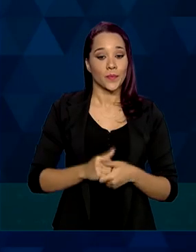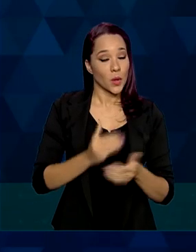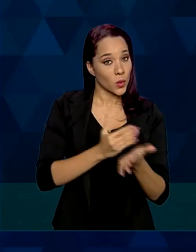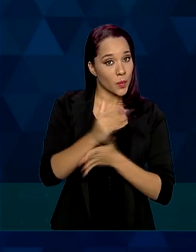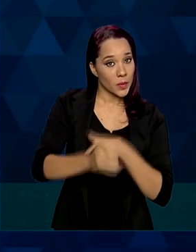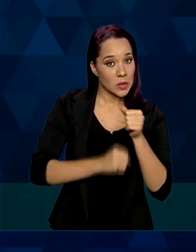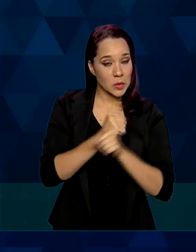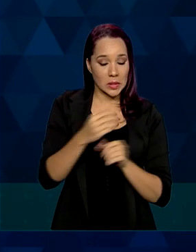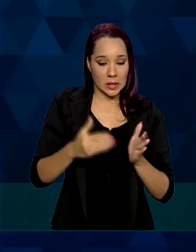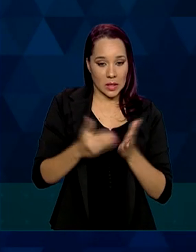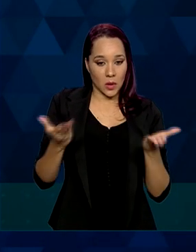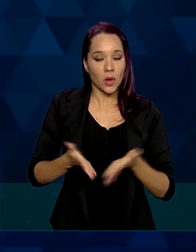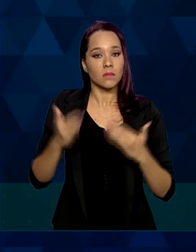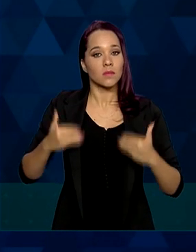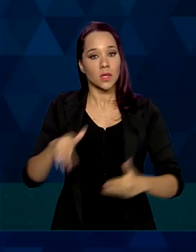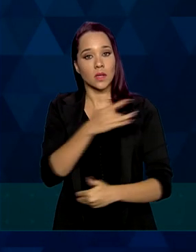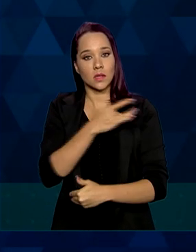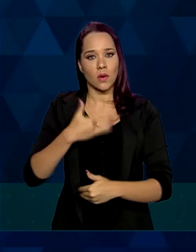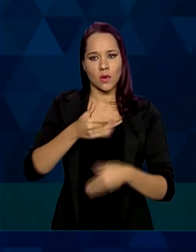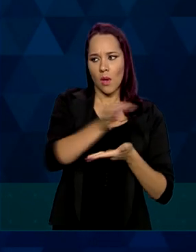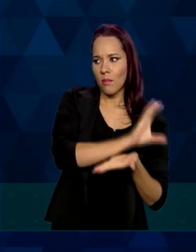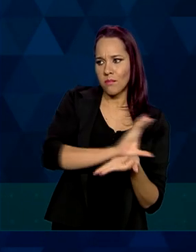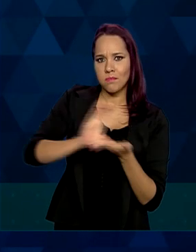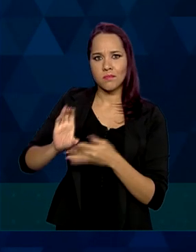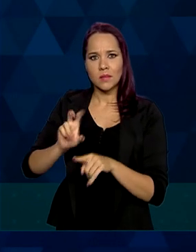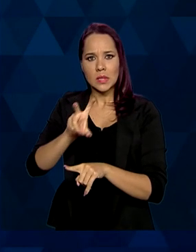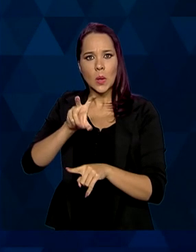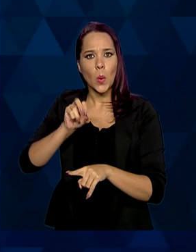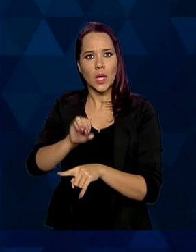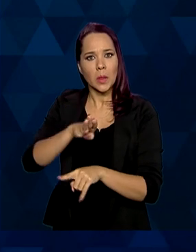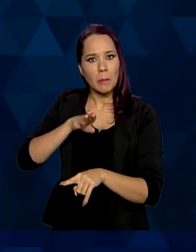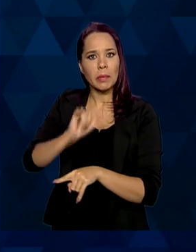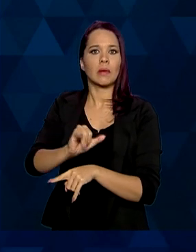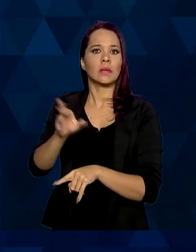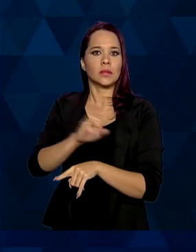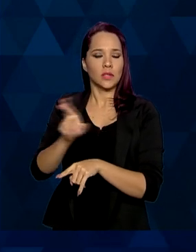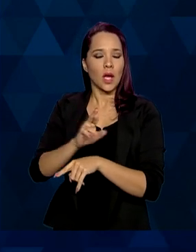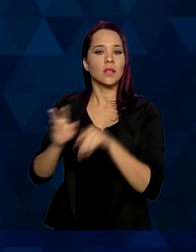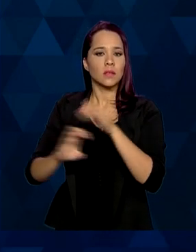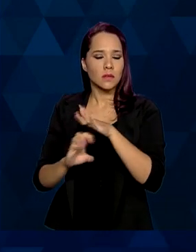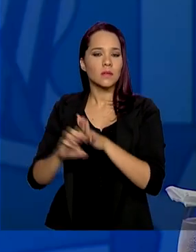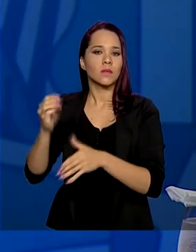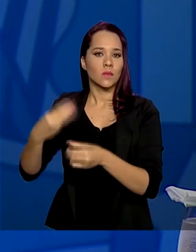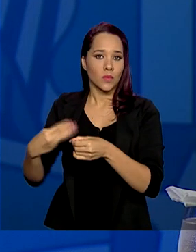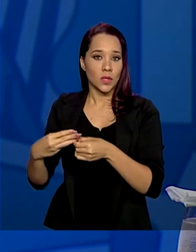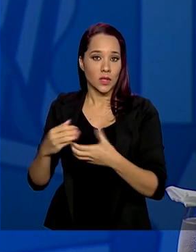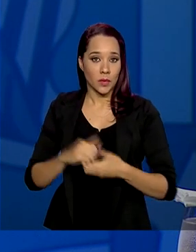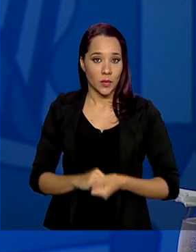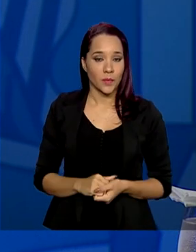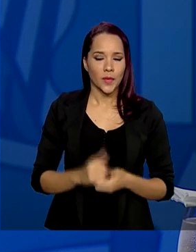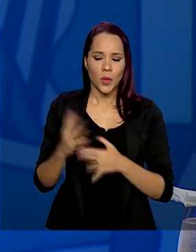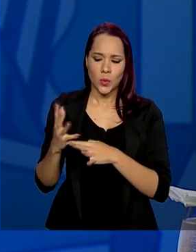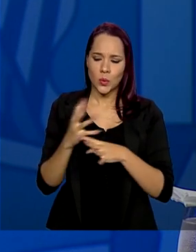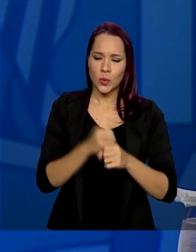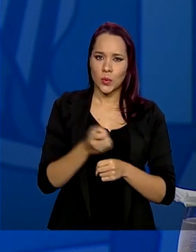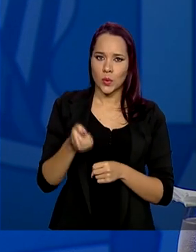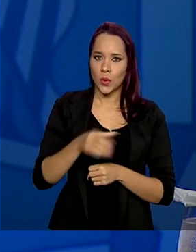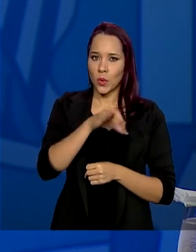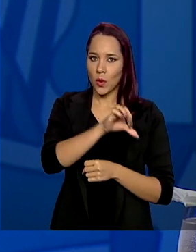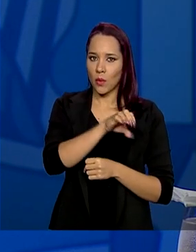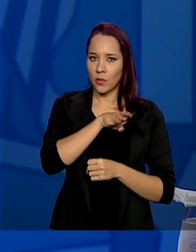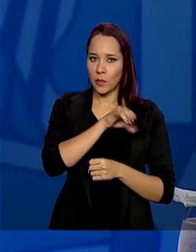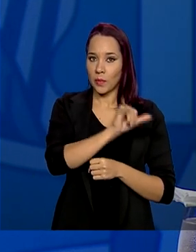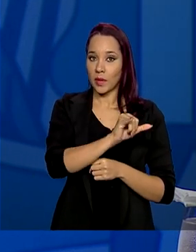do ano até agora, o Ministério da Saúde destinou quase 50 bilhões de reais a estados e municípios. Desse total, 9